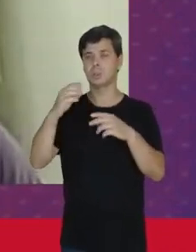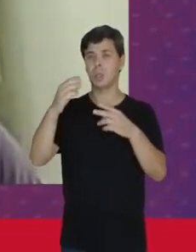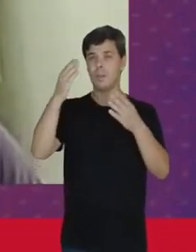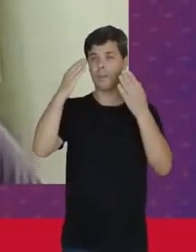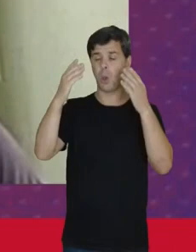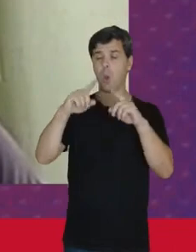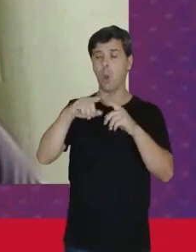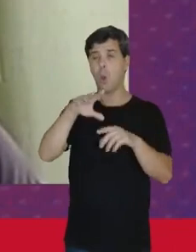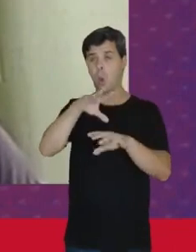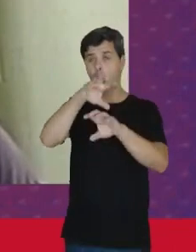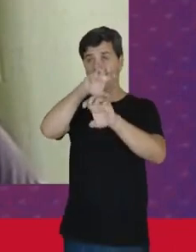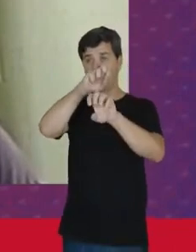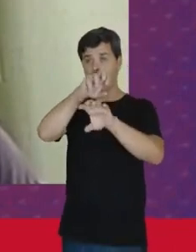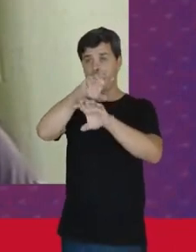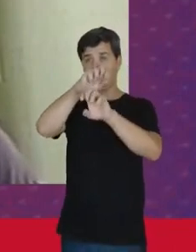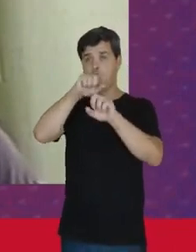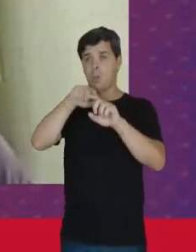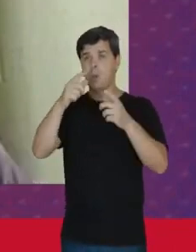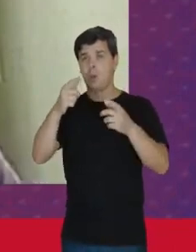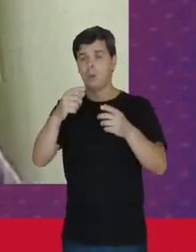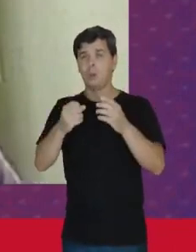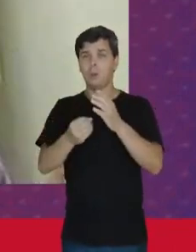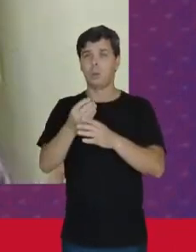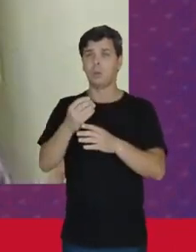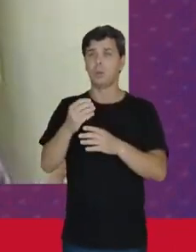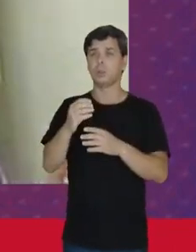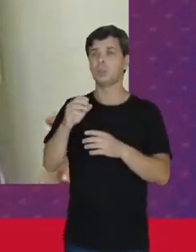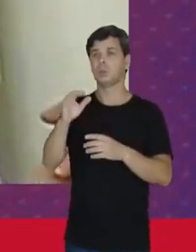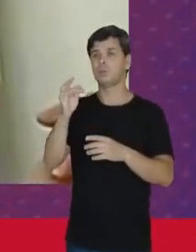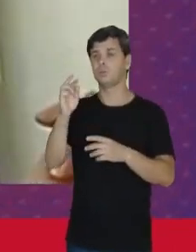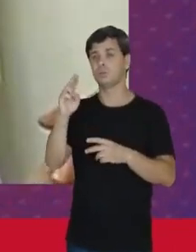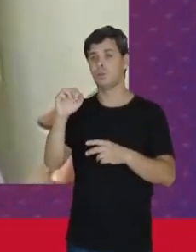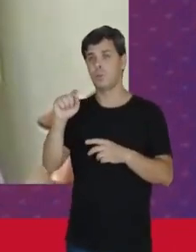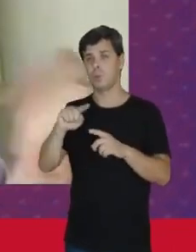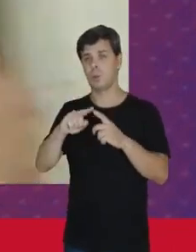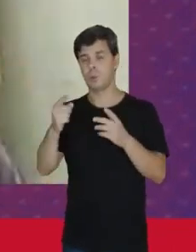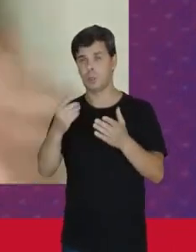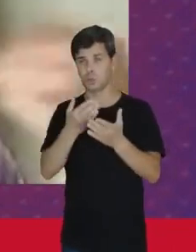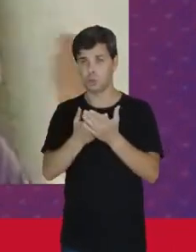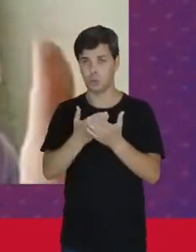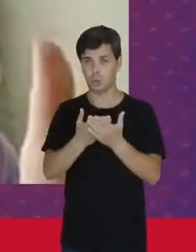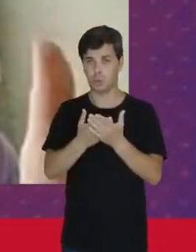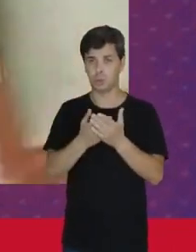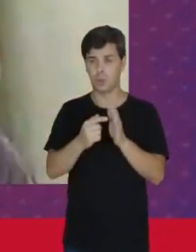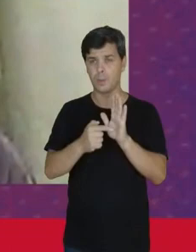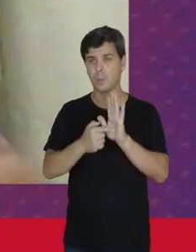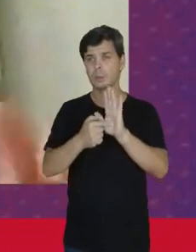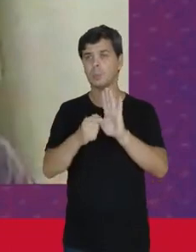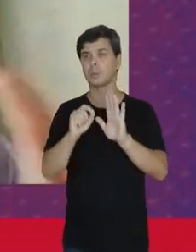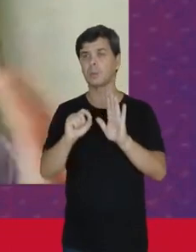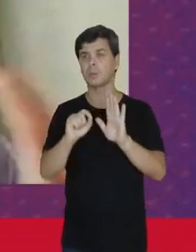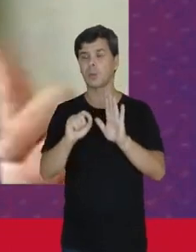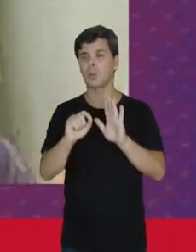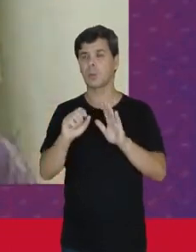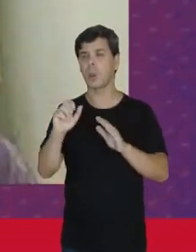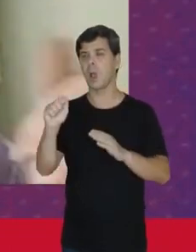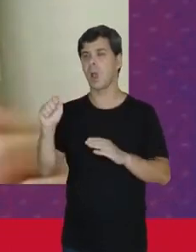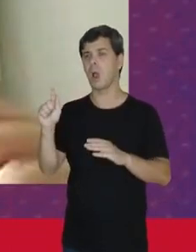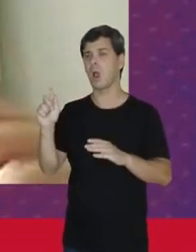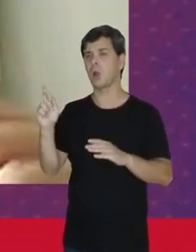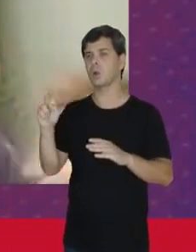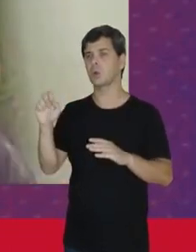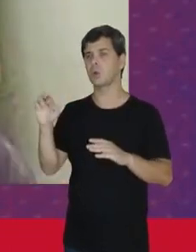respiratórias, principalmente com os produtores de fumo, né? E também estudos que têm, né, demonstrado como os agrotóxicos também